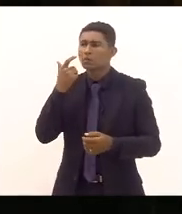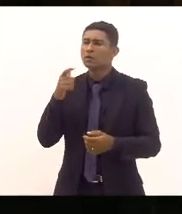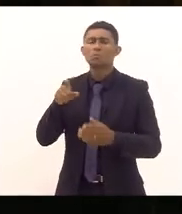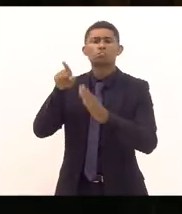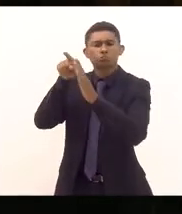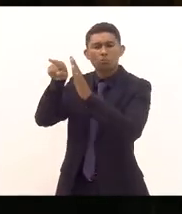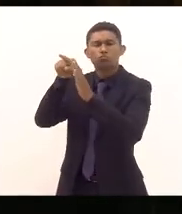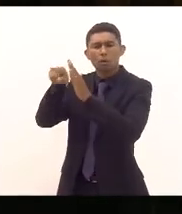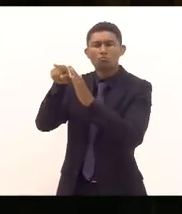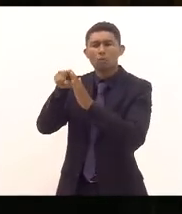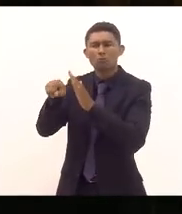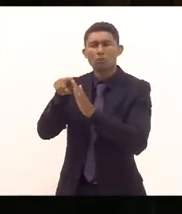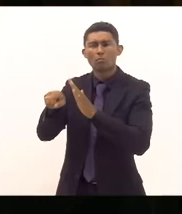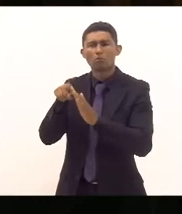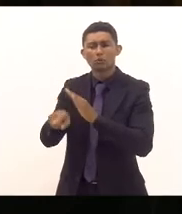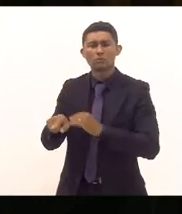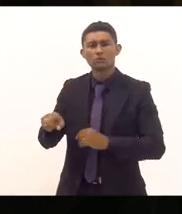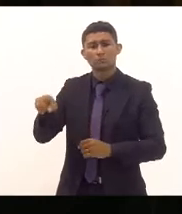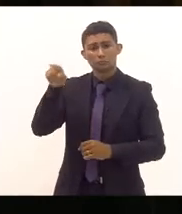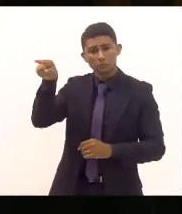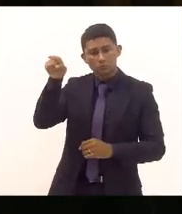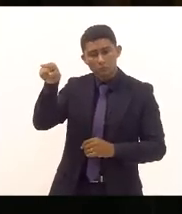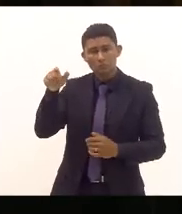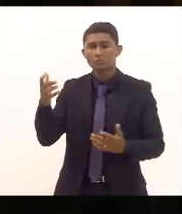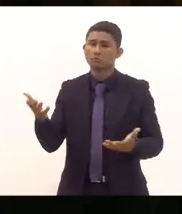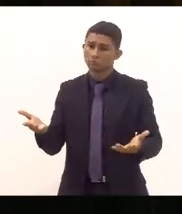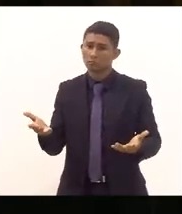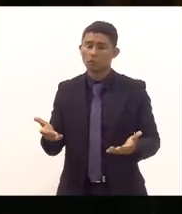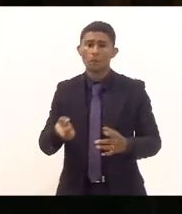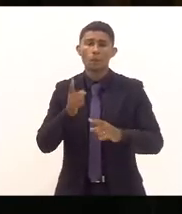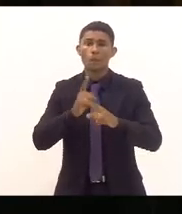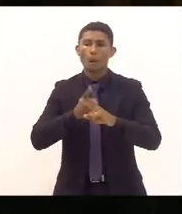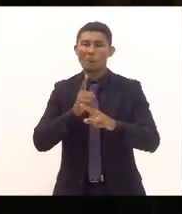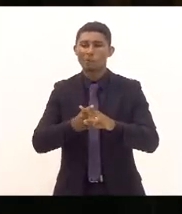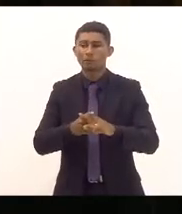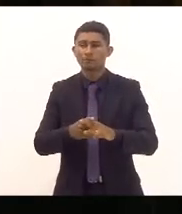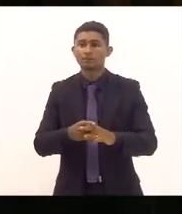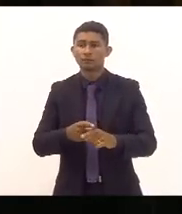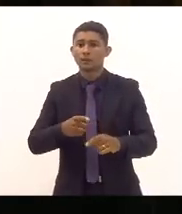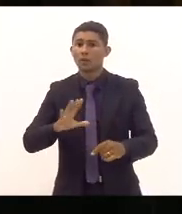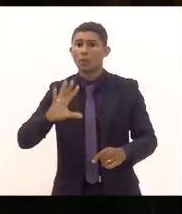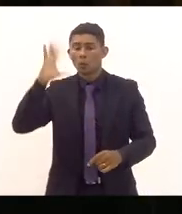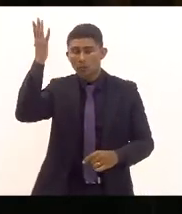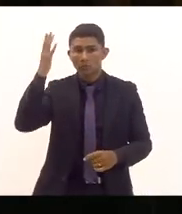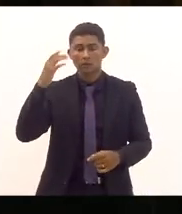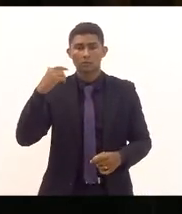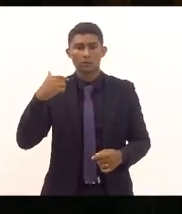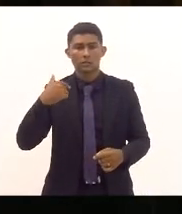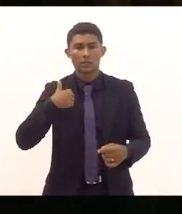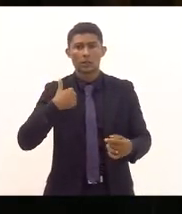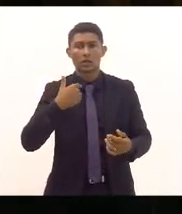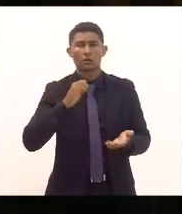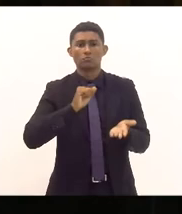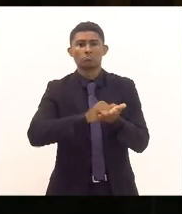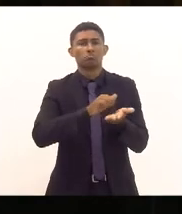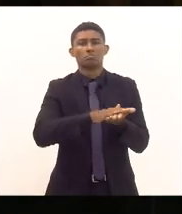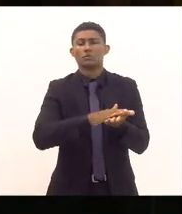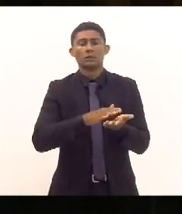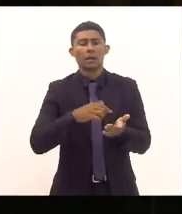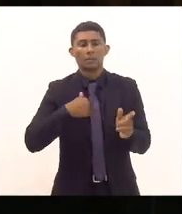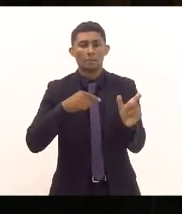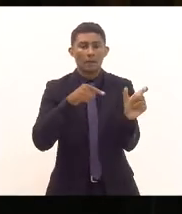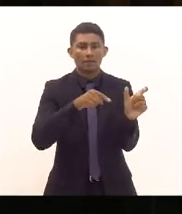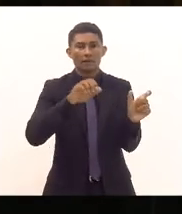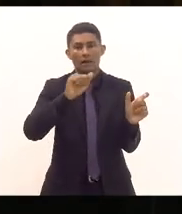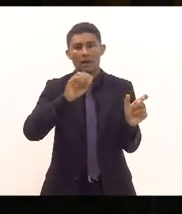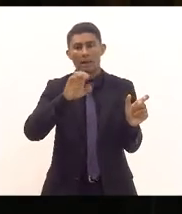questionamentos necessários para que essa aberração e olha que eu fui para acessar o recentemente por utilizar a palavra aberração e